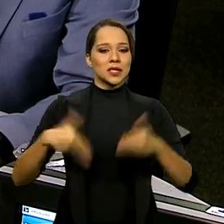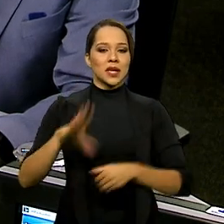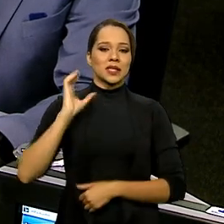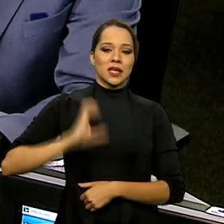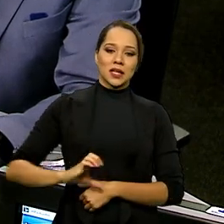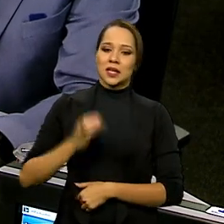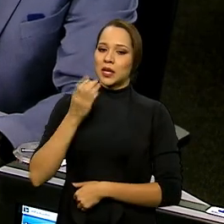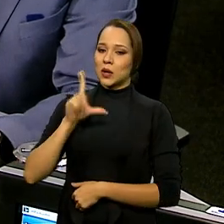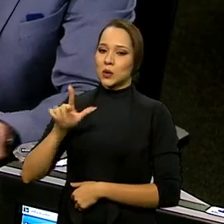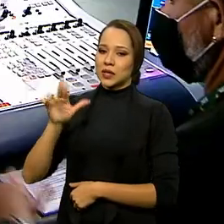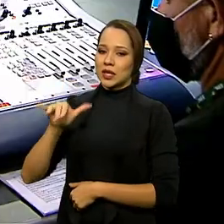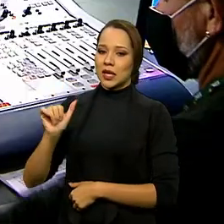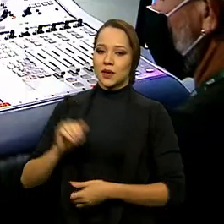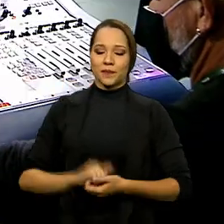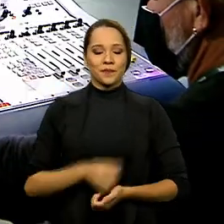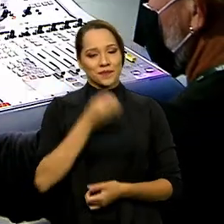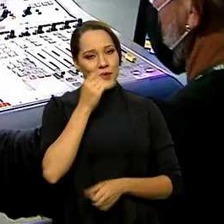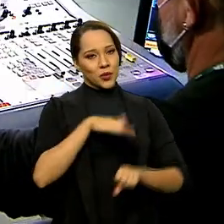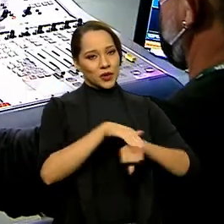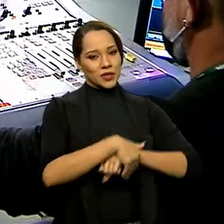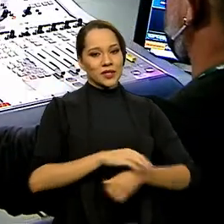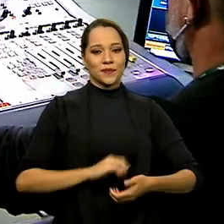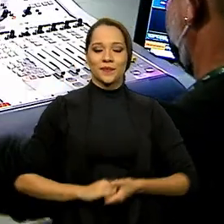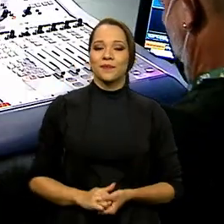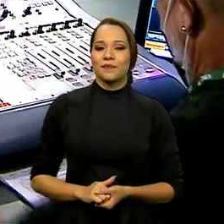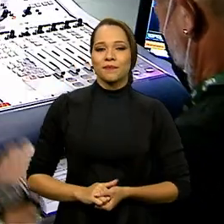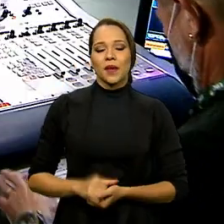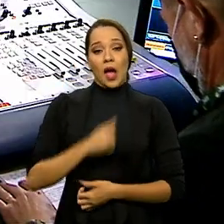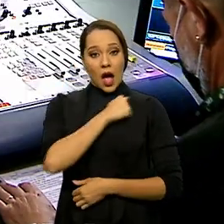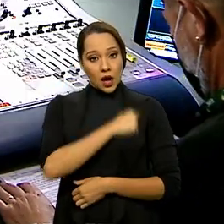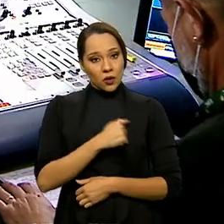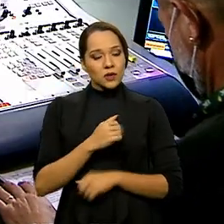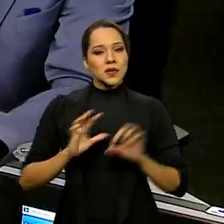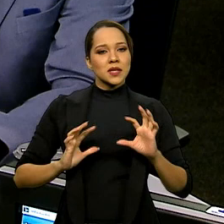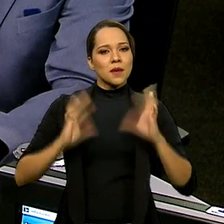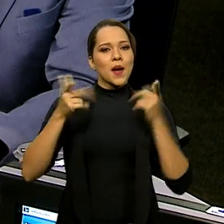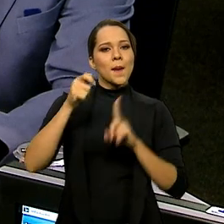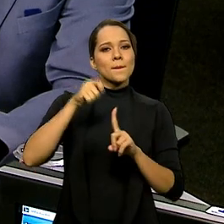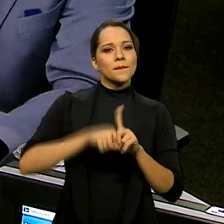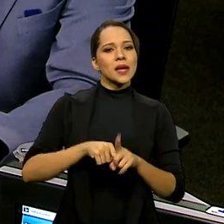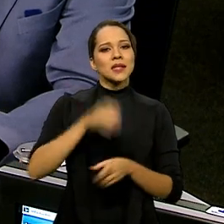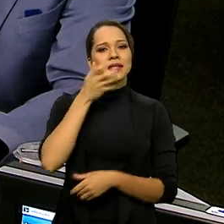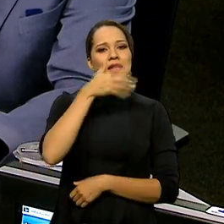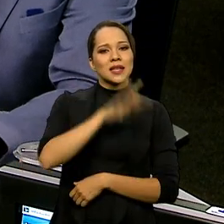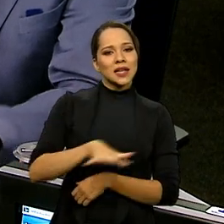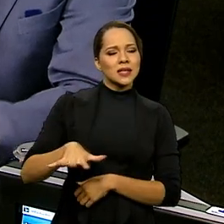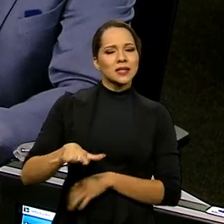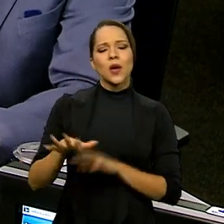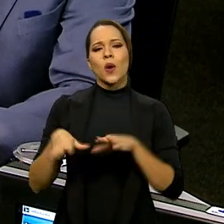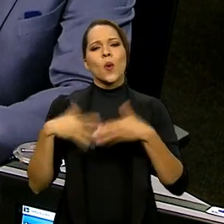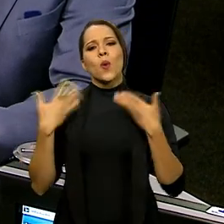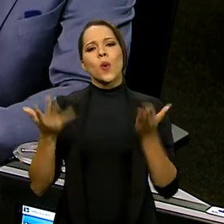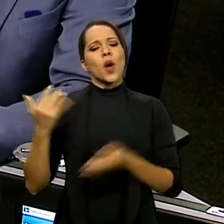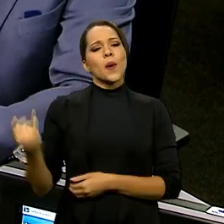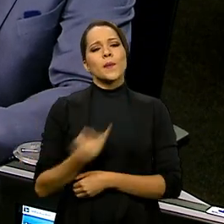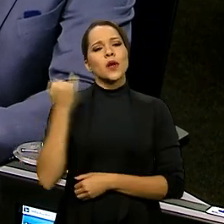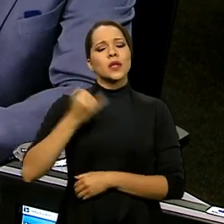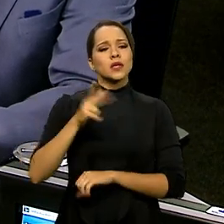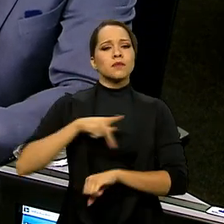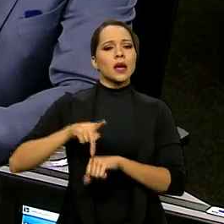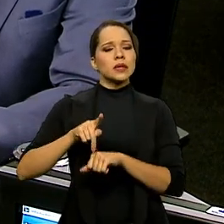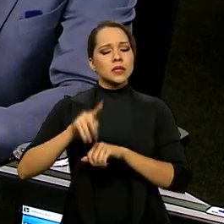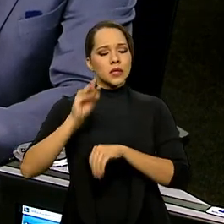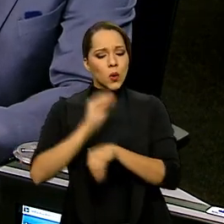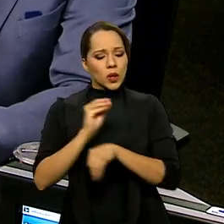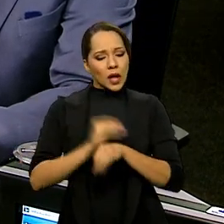Siqueira. Boa noite, secretária. Boa noite, queridos. Secretária, em agosto a gente vai celebrar aí o mês da primeira infância. Qual a importância para o país desse cuidado